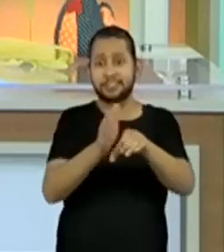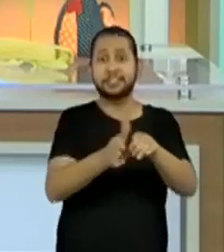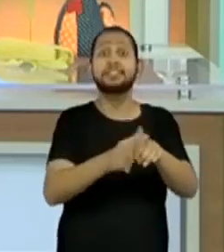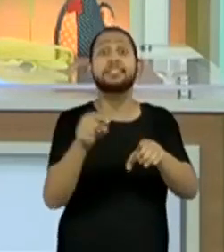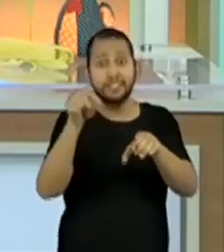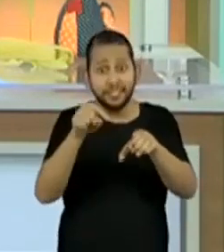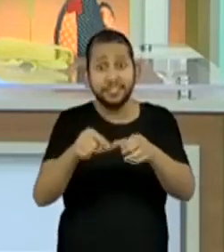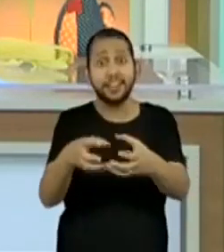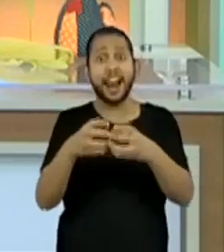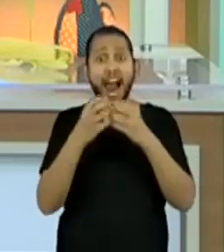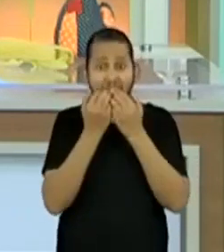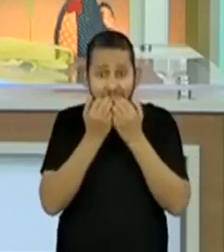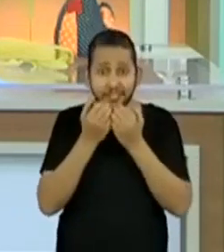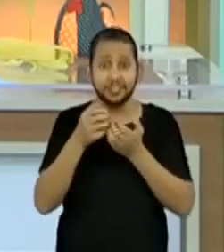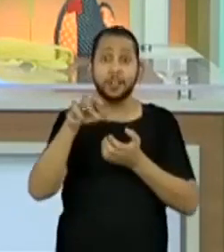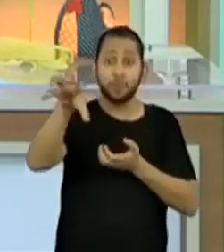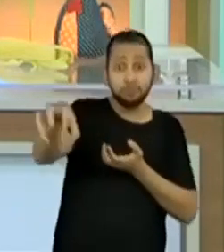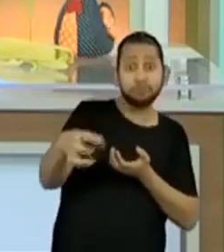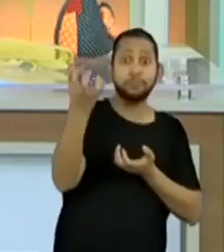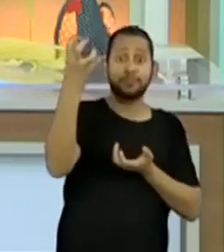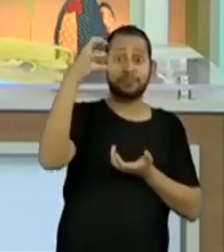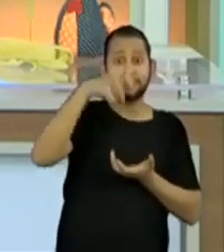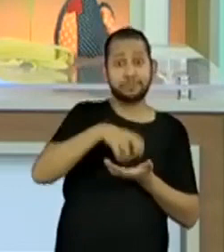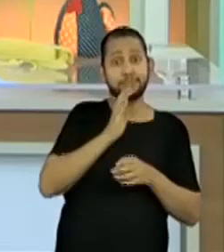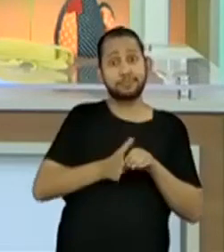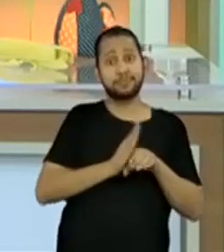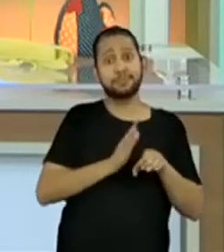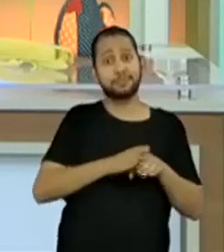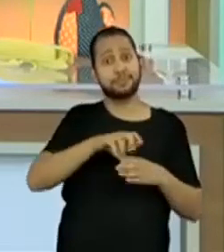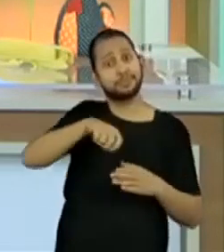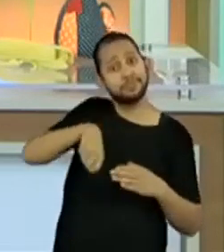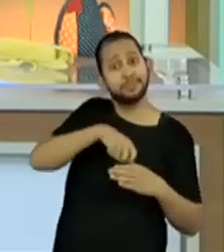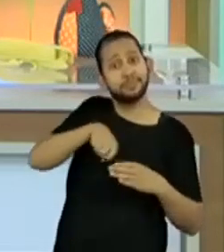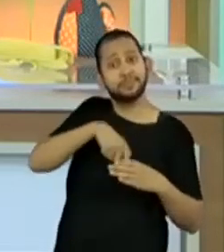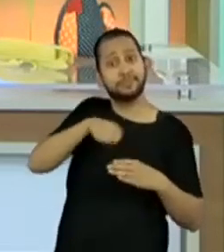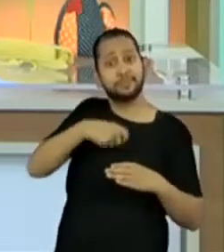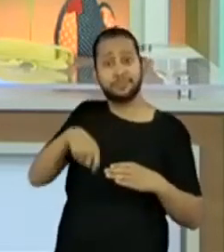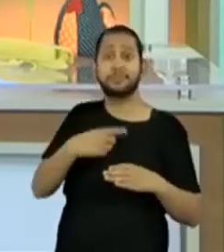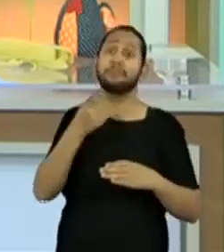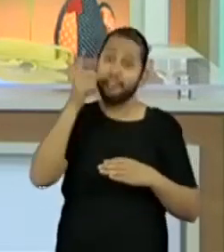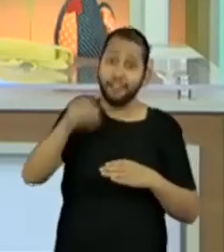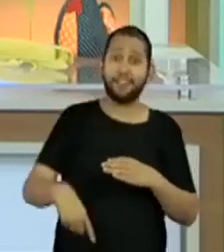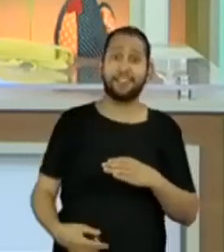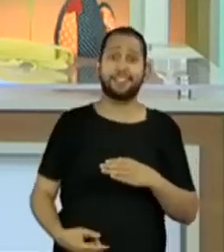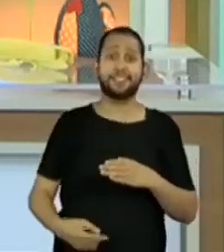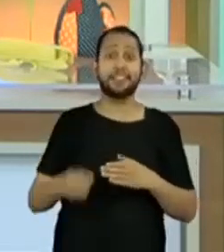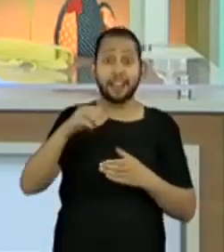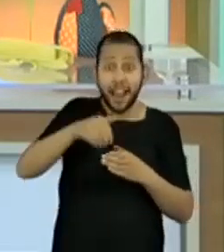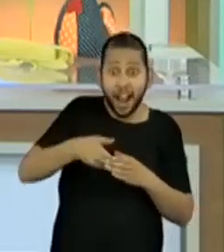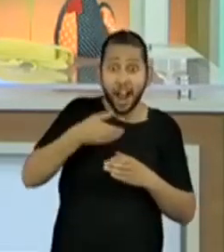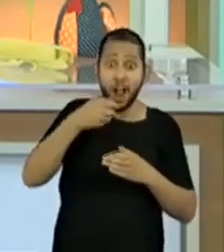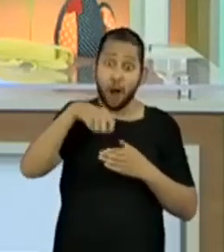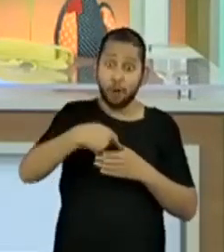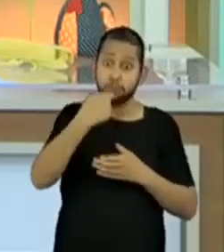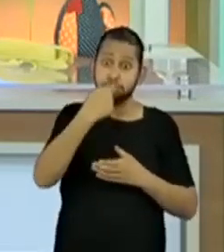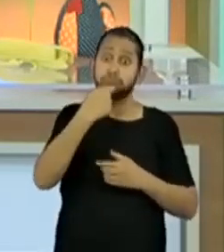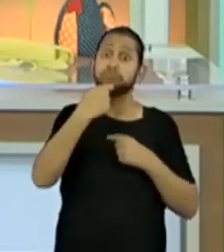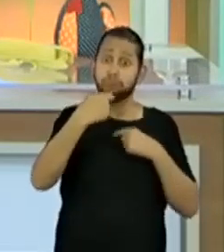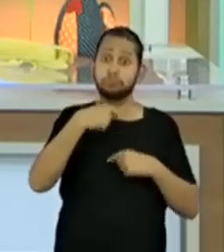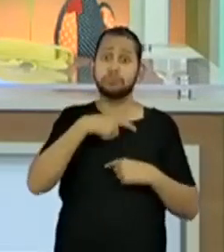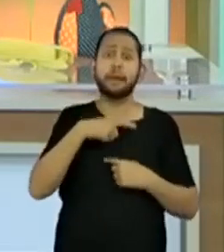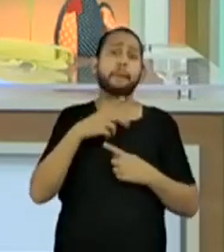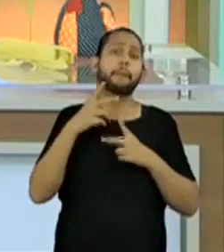se alimentar desses seres vivos, ou parte deles, você está fazendo parte da cadeia